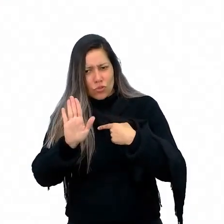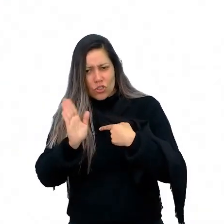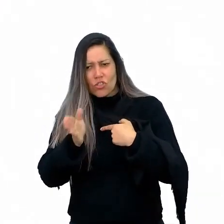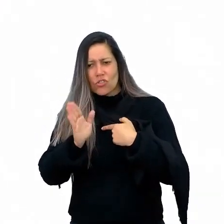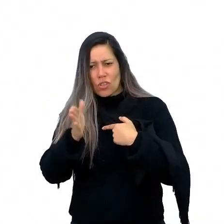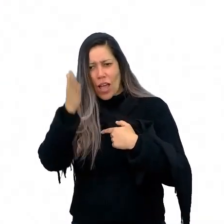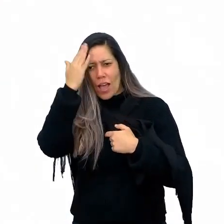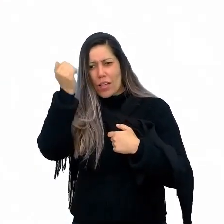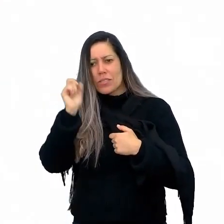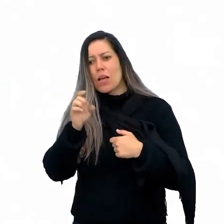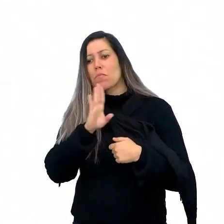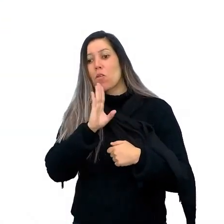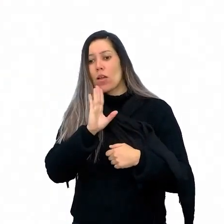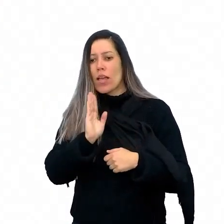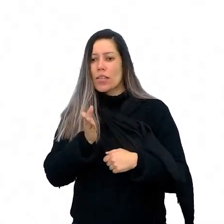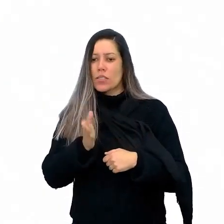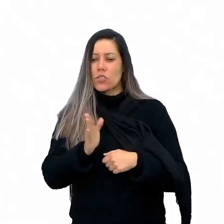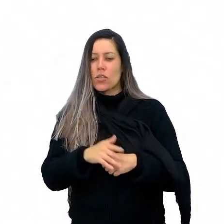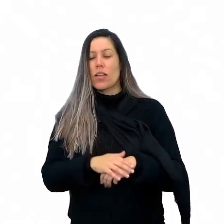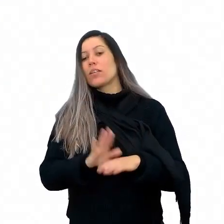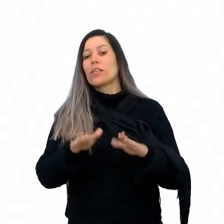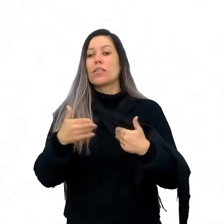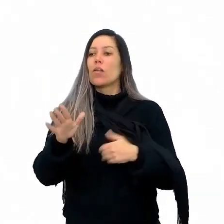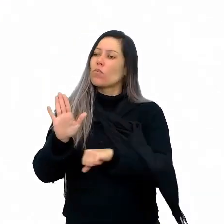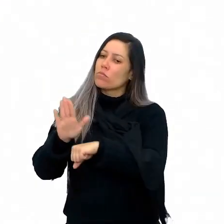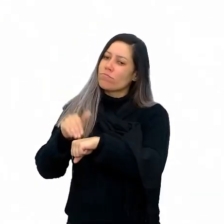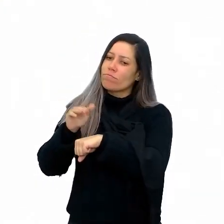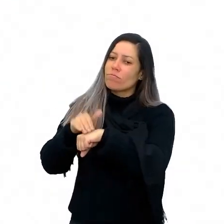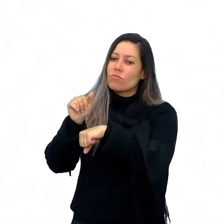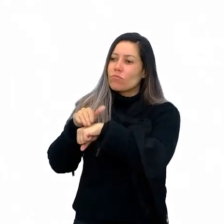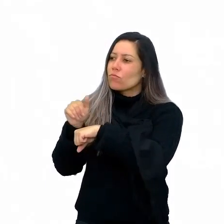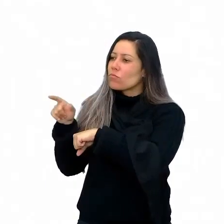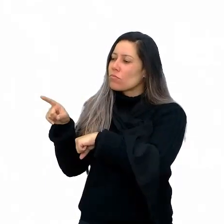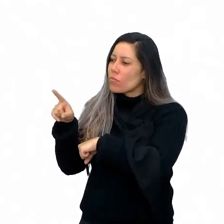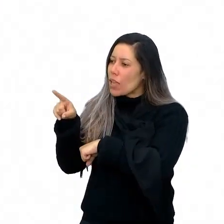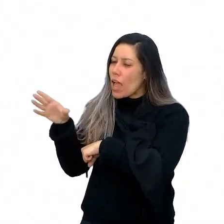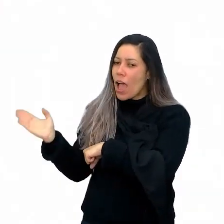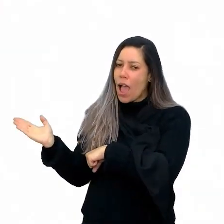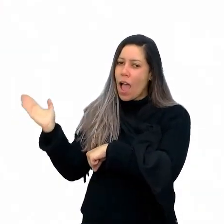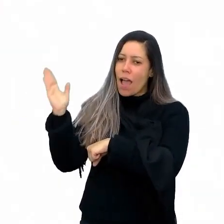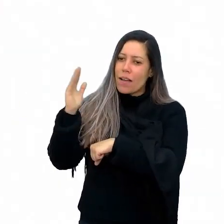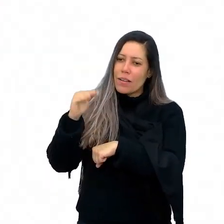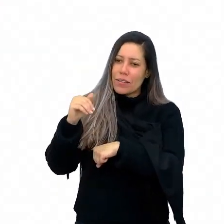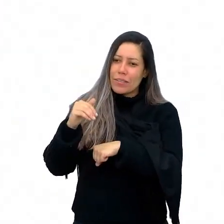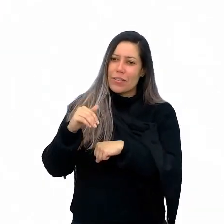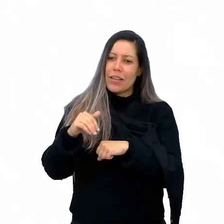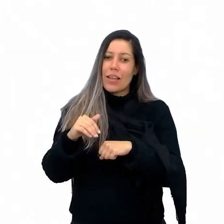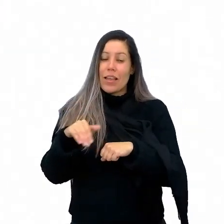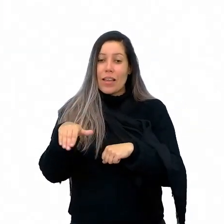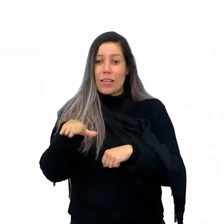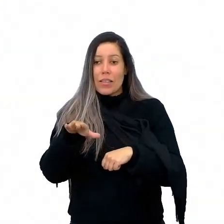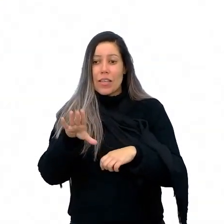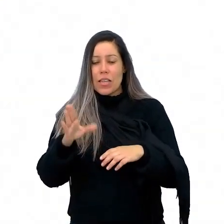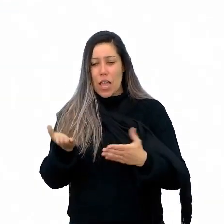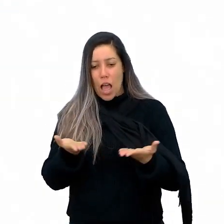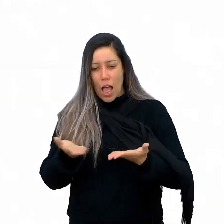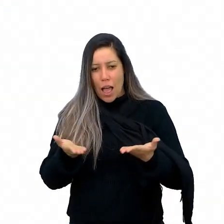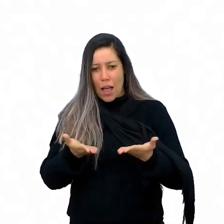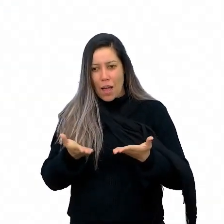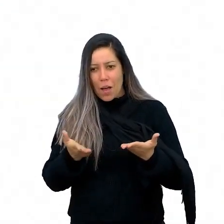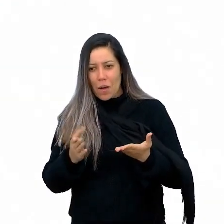ela. Então, hoje eu venho aqui falar com vocês. Vale ressaltar, né, que nós estamos aqui nesse